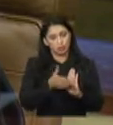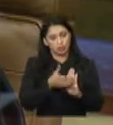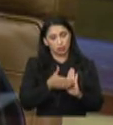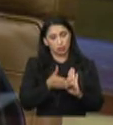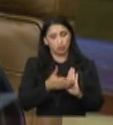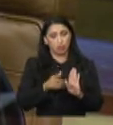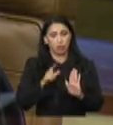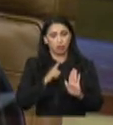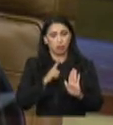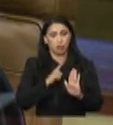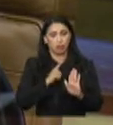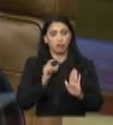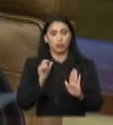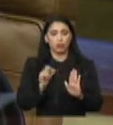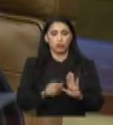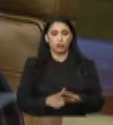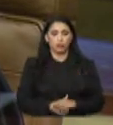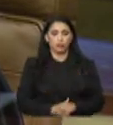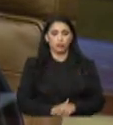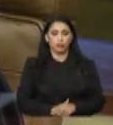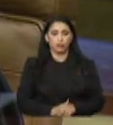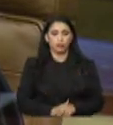do enunciado